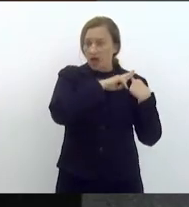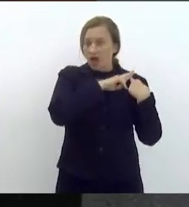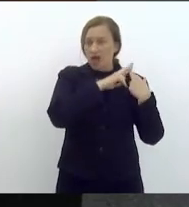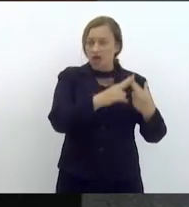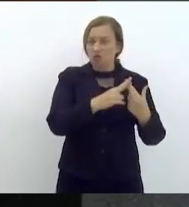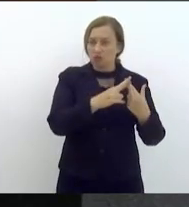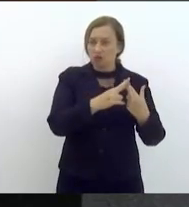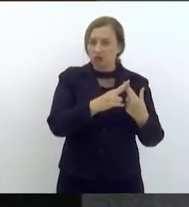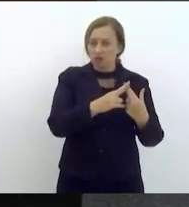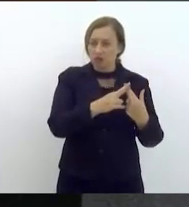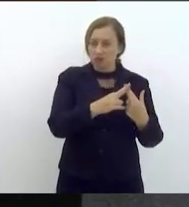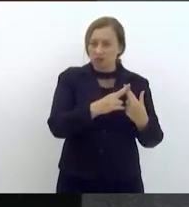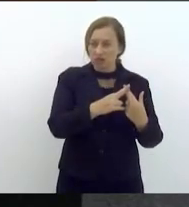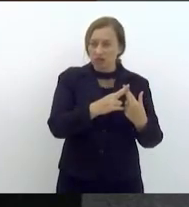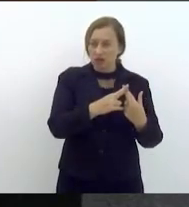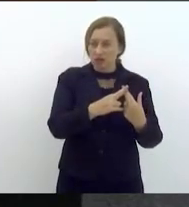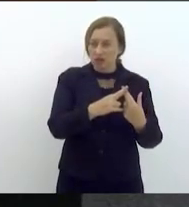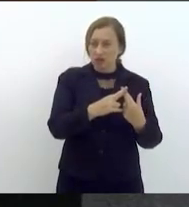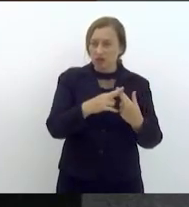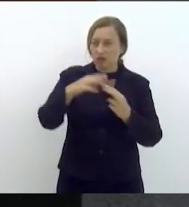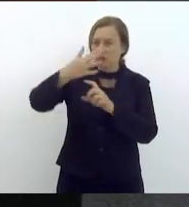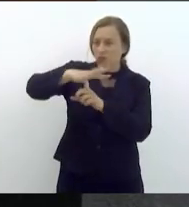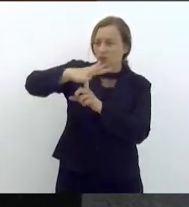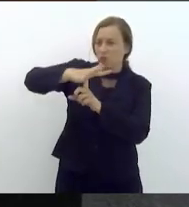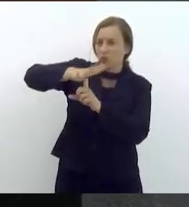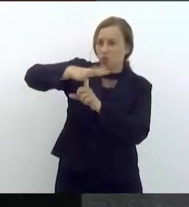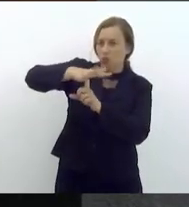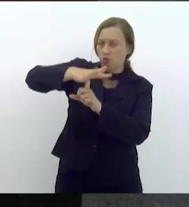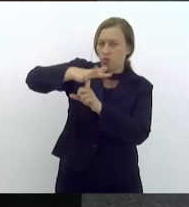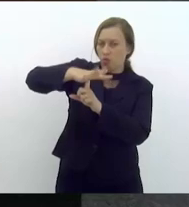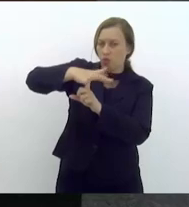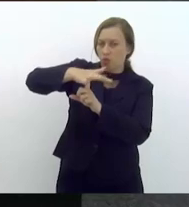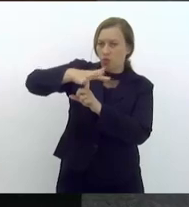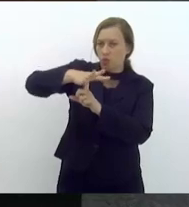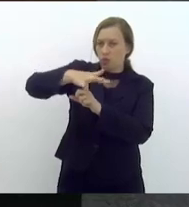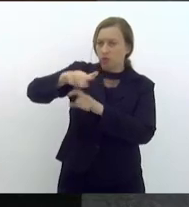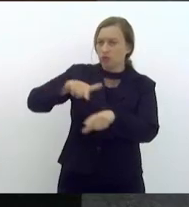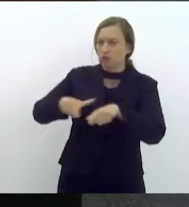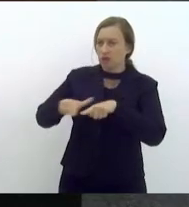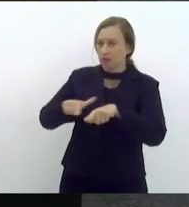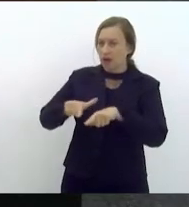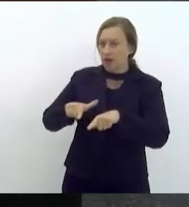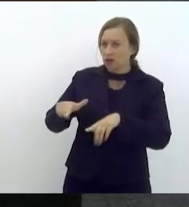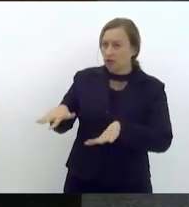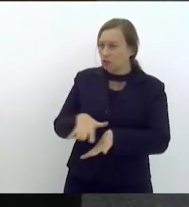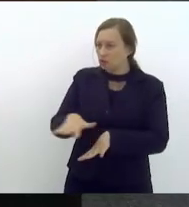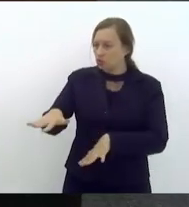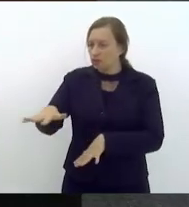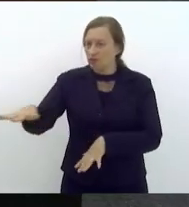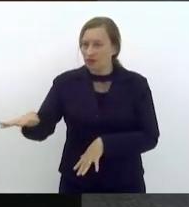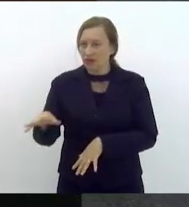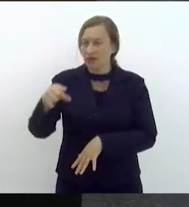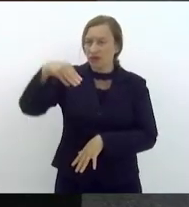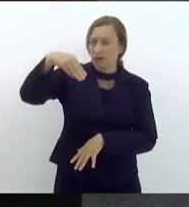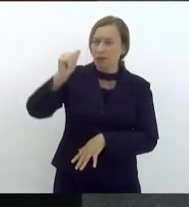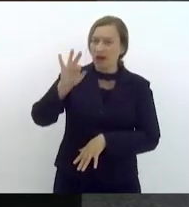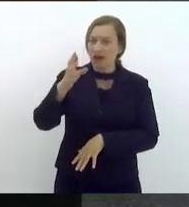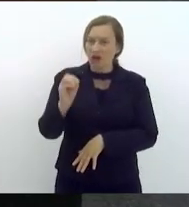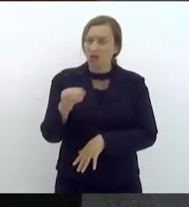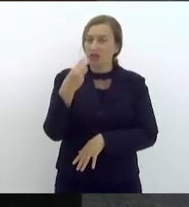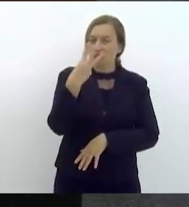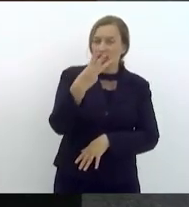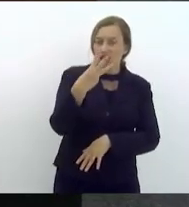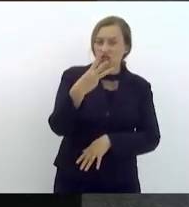um ataque a um helicóptero durante uma operação no Morro dos Macacos em que três policiais militares foram